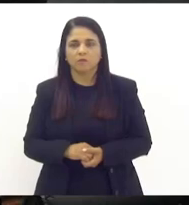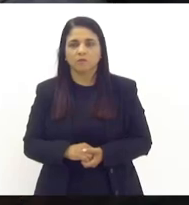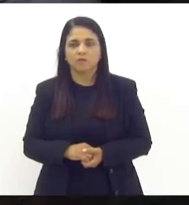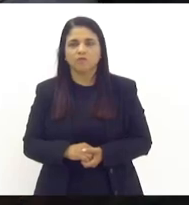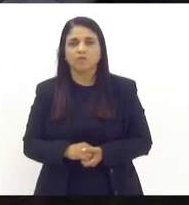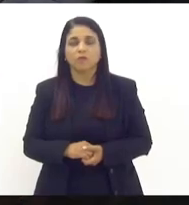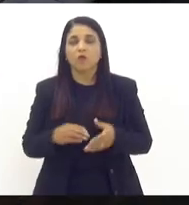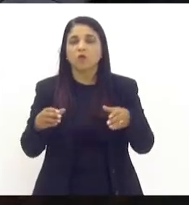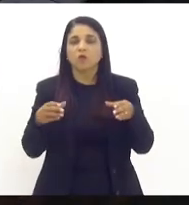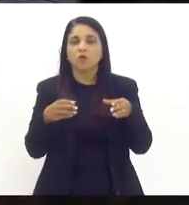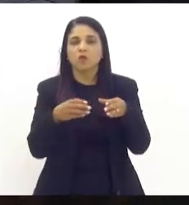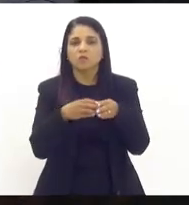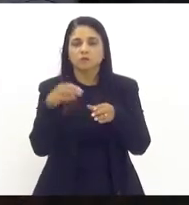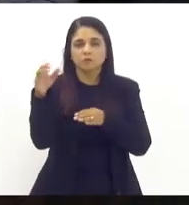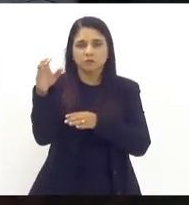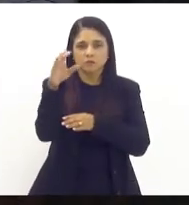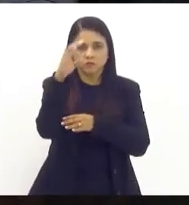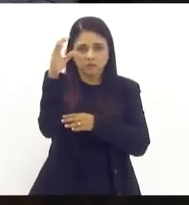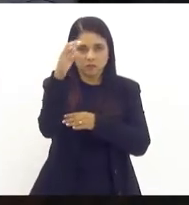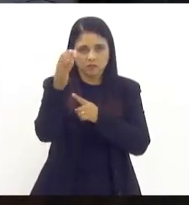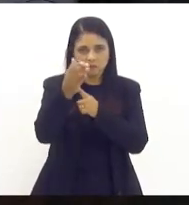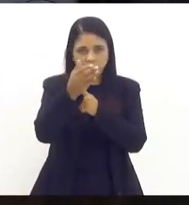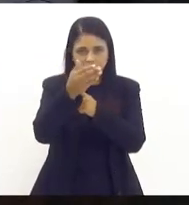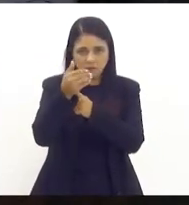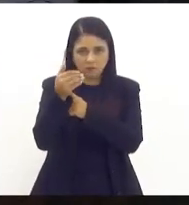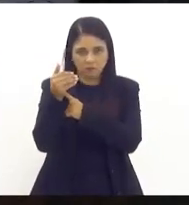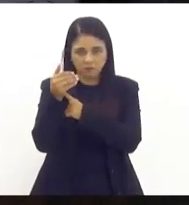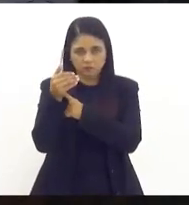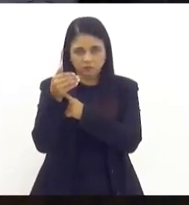pela comissão de Ciência e Tecnologia